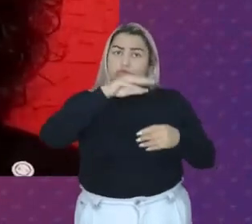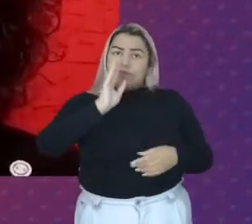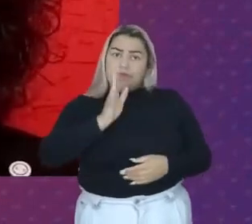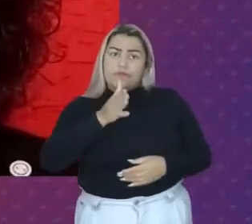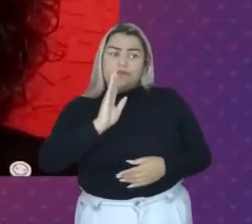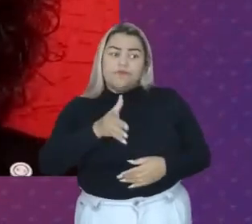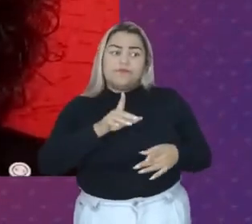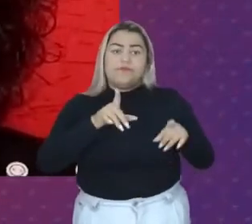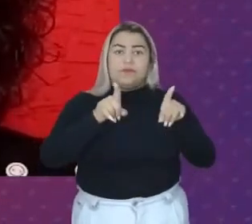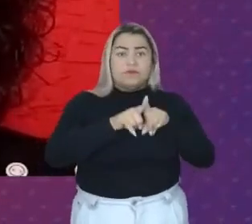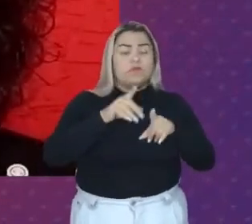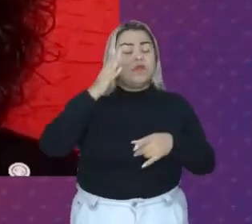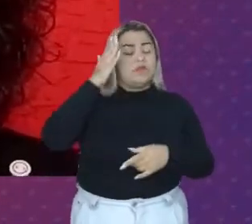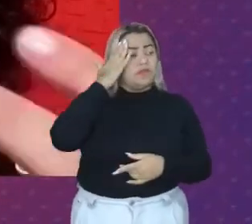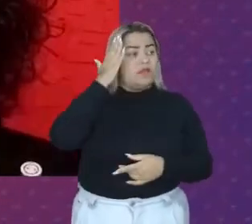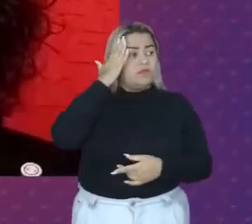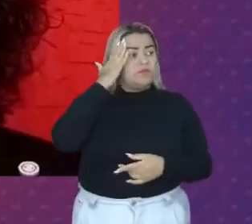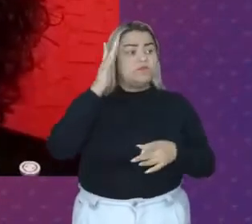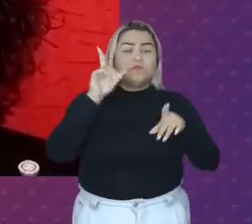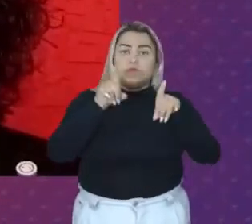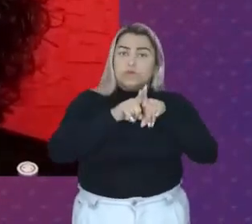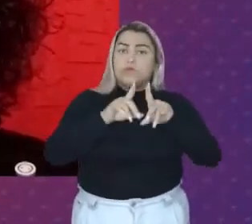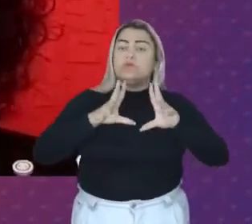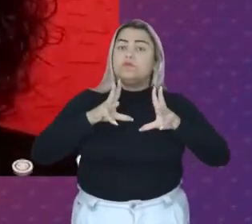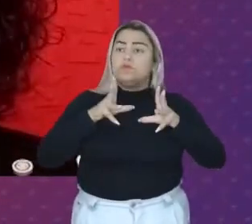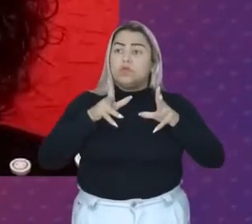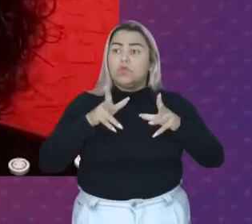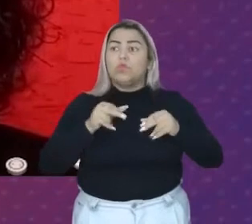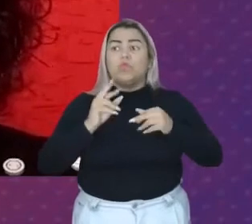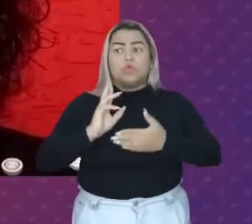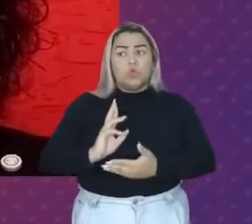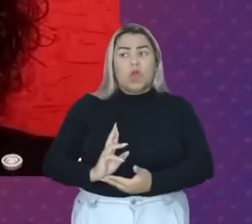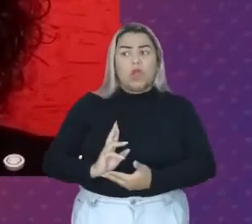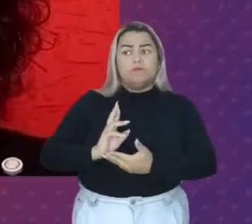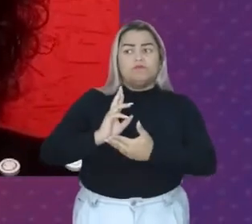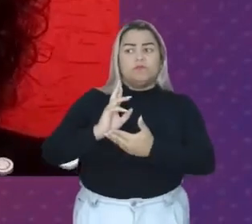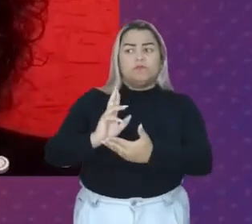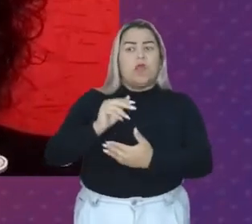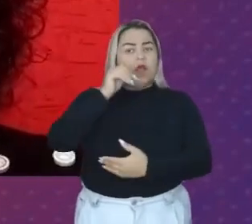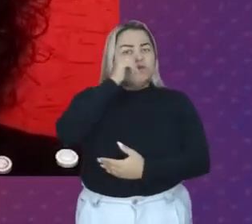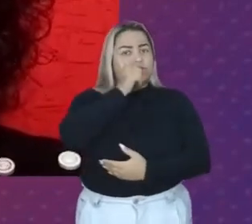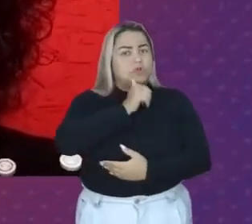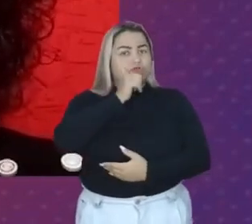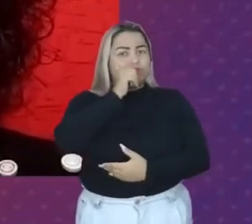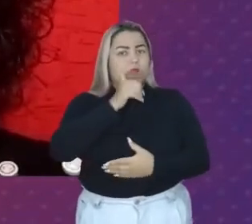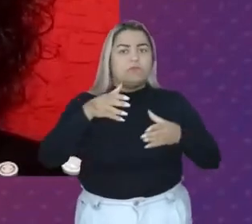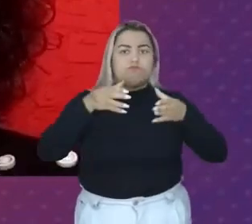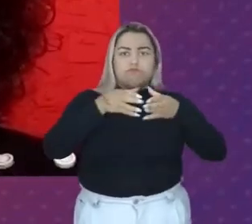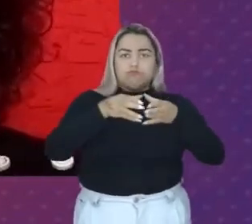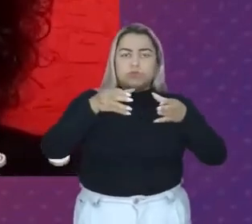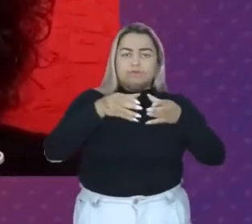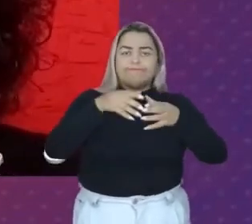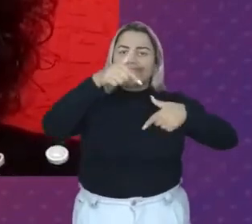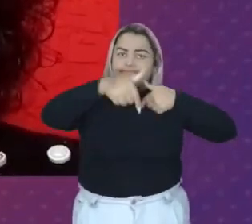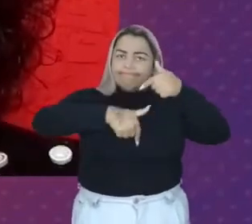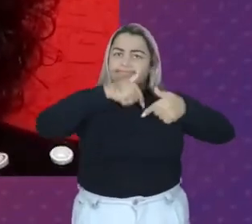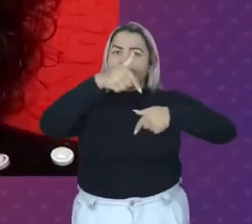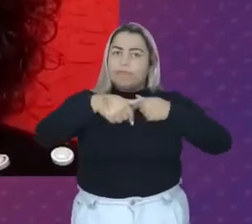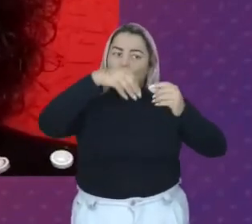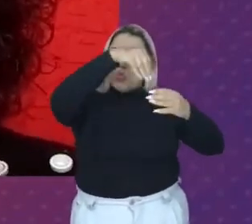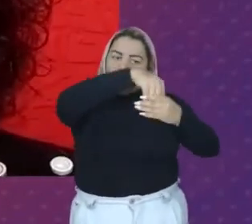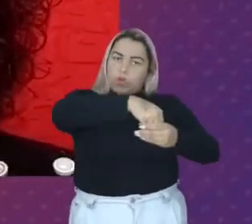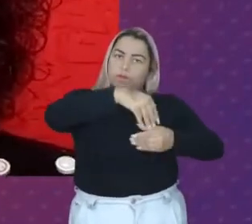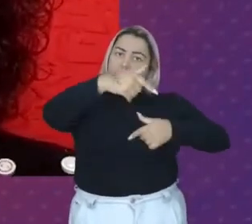já pautou muito isso, né? Mas como eu estou representando aqui mulheres da classe trabalhadora, né, dentro do ambiente